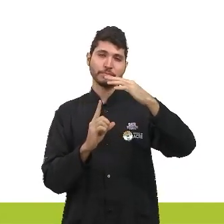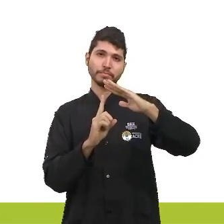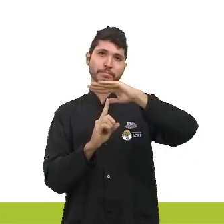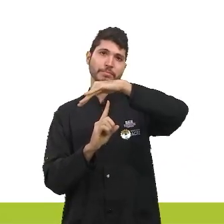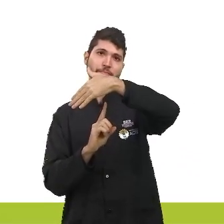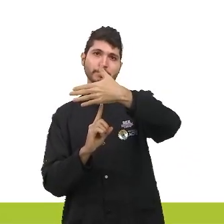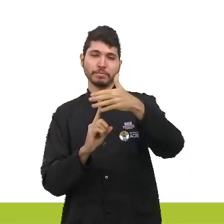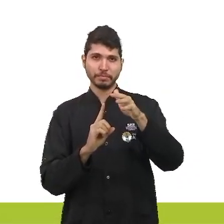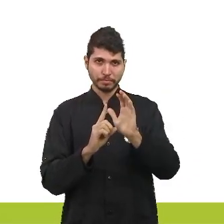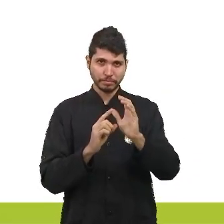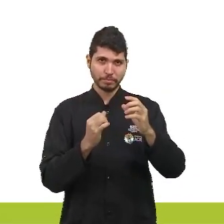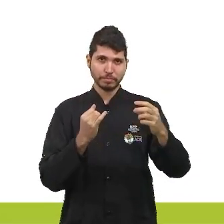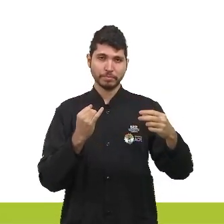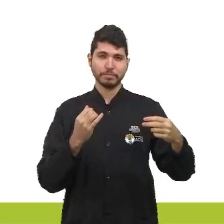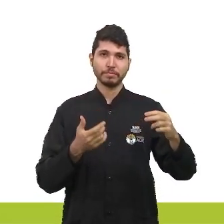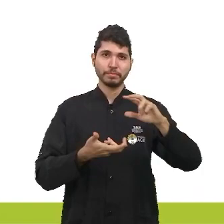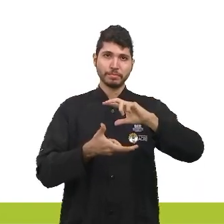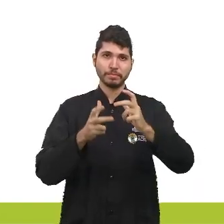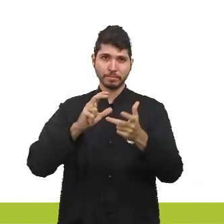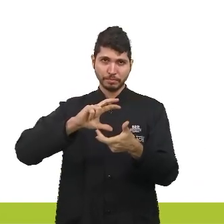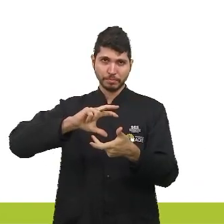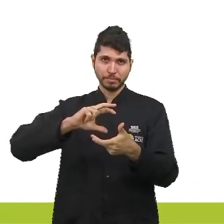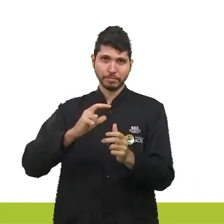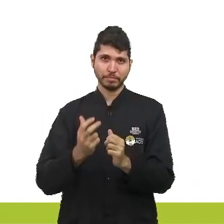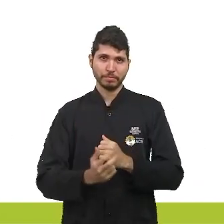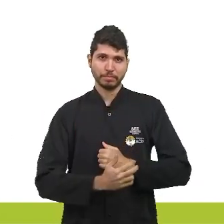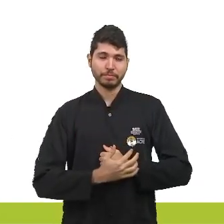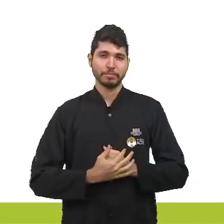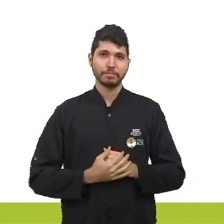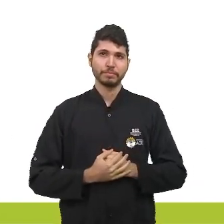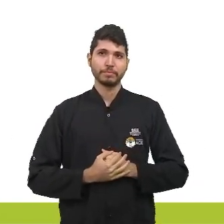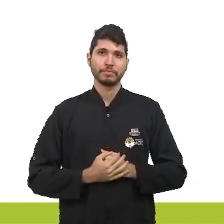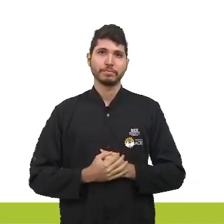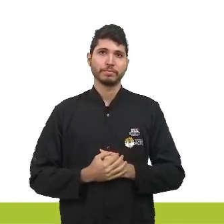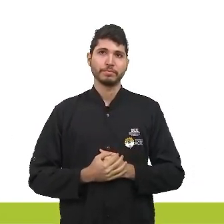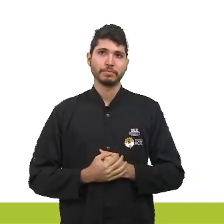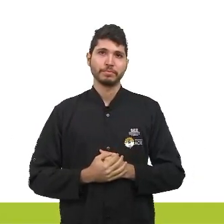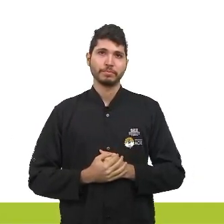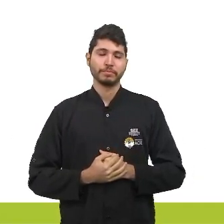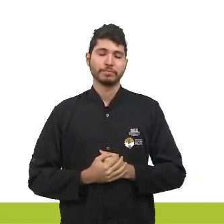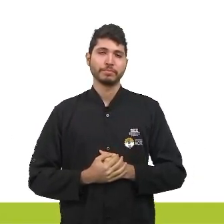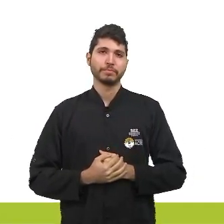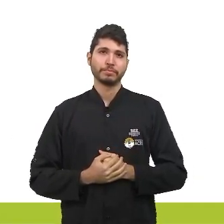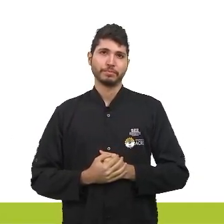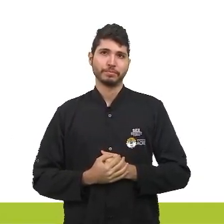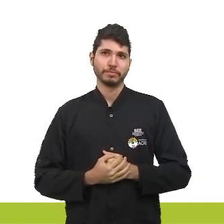Deixa eu apagar aqui. Ok. Vamos continuar um pouco.